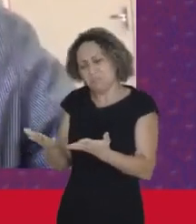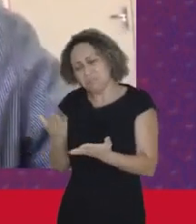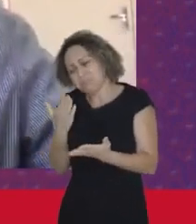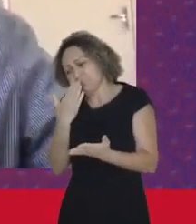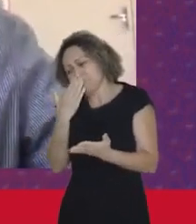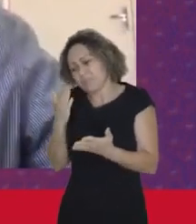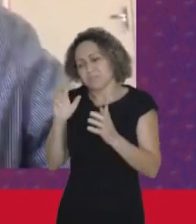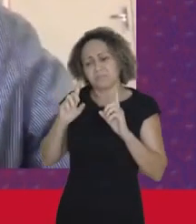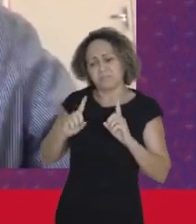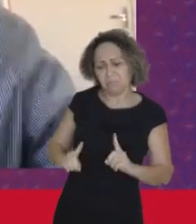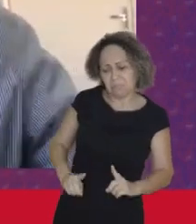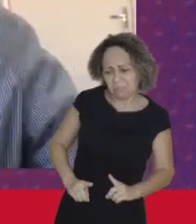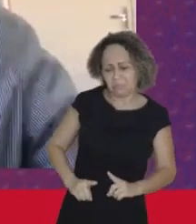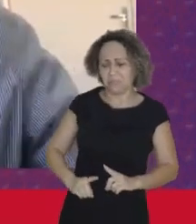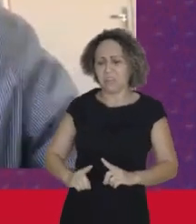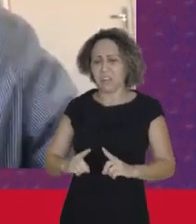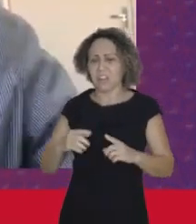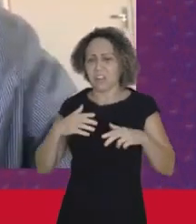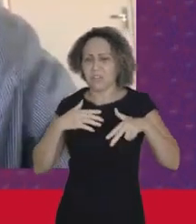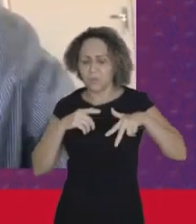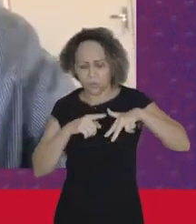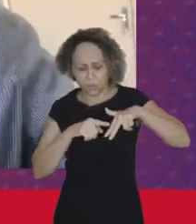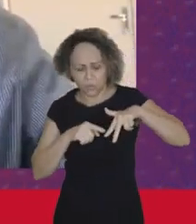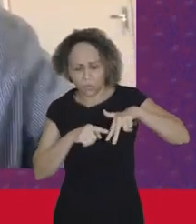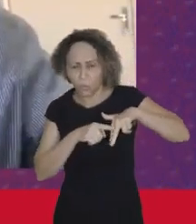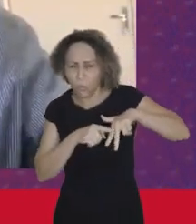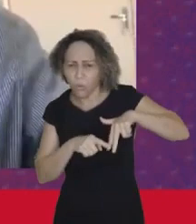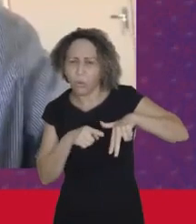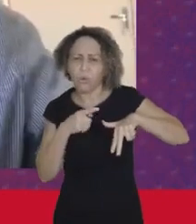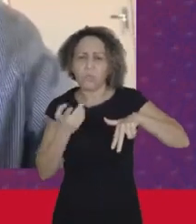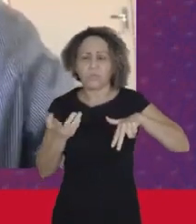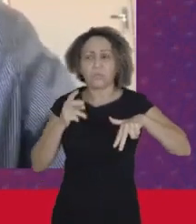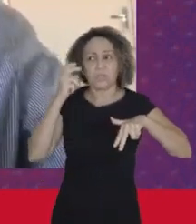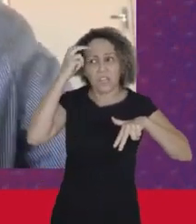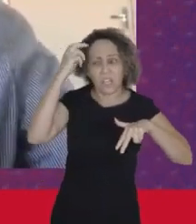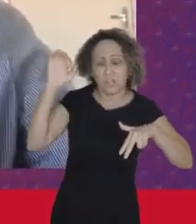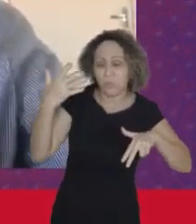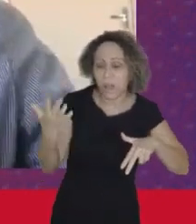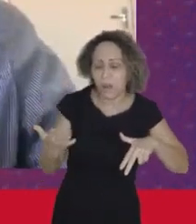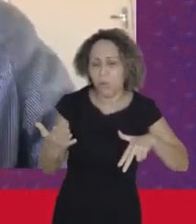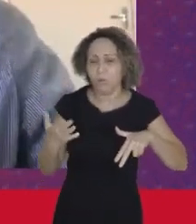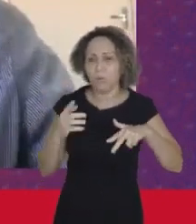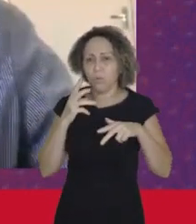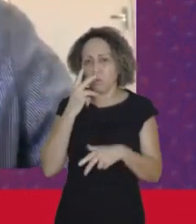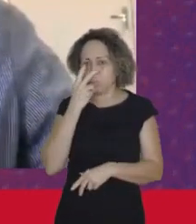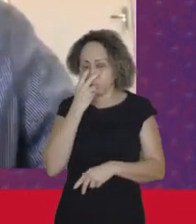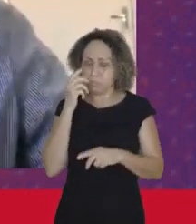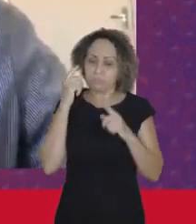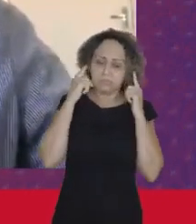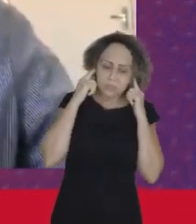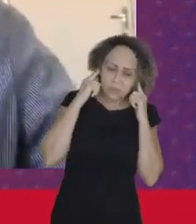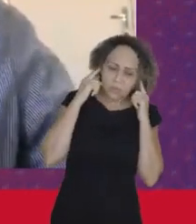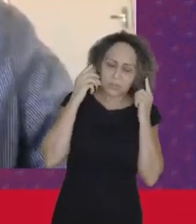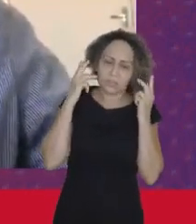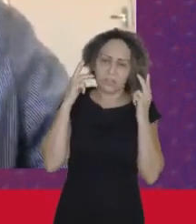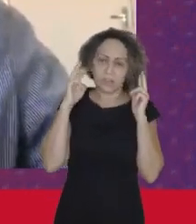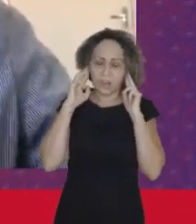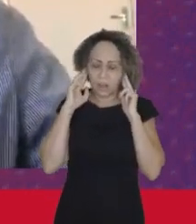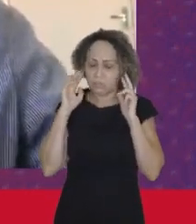deficiência física, intelectual ou sensorial, ocorre uma superposição